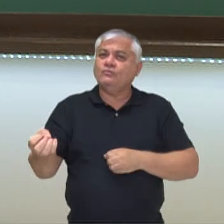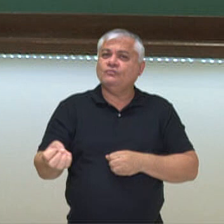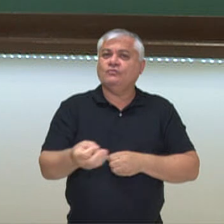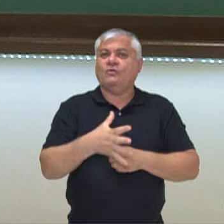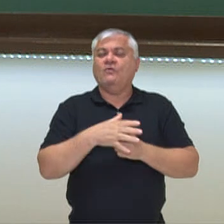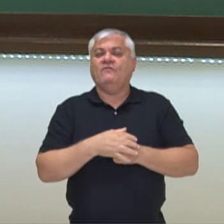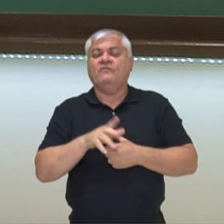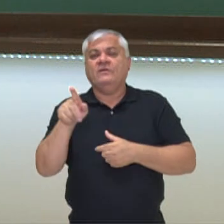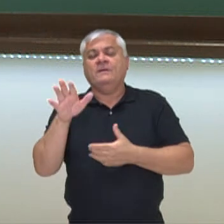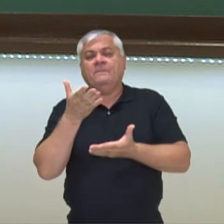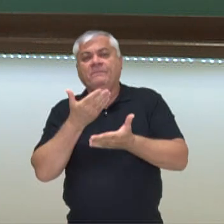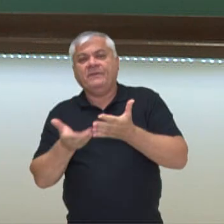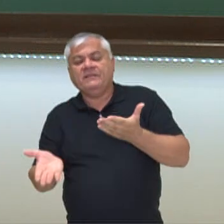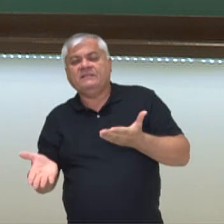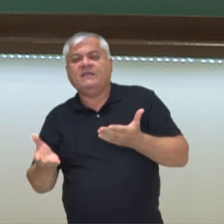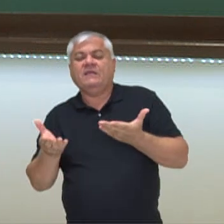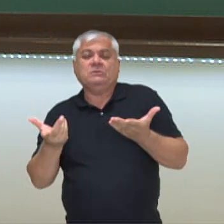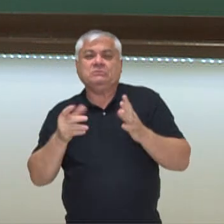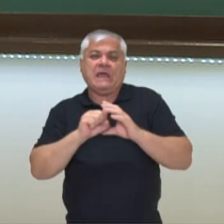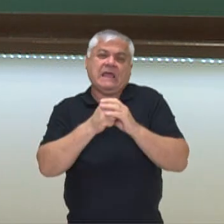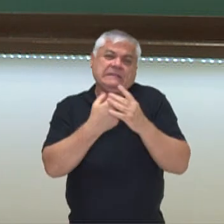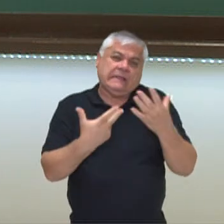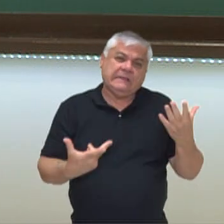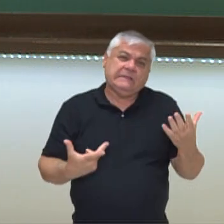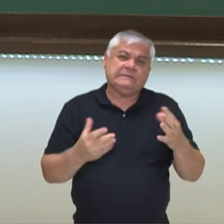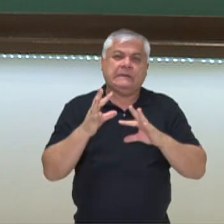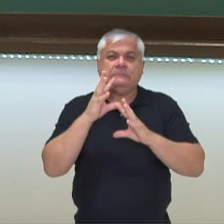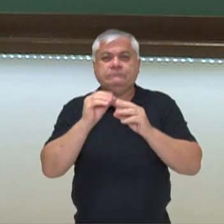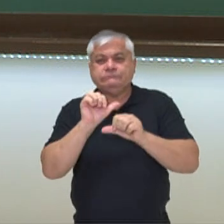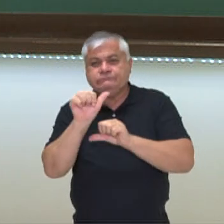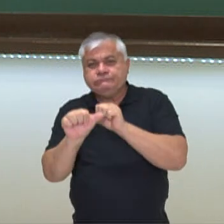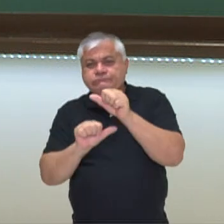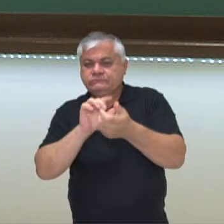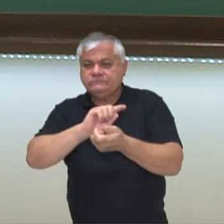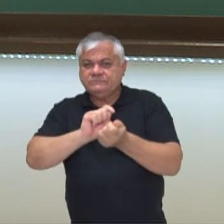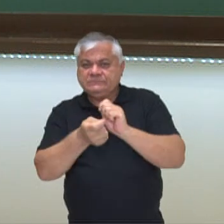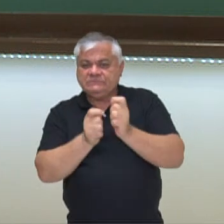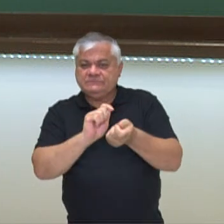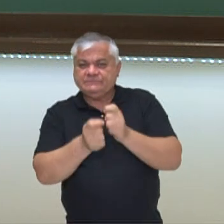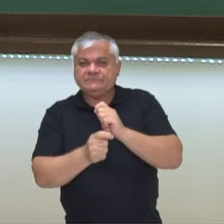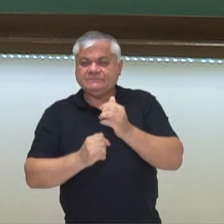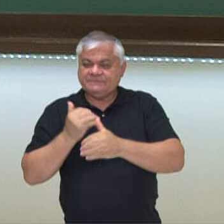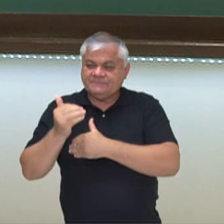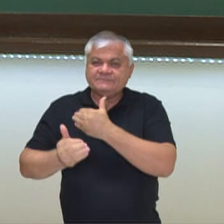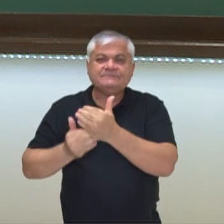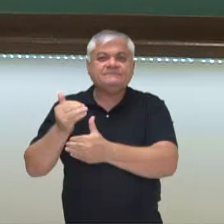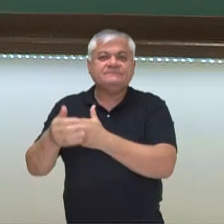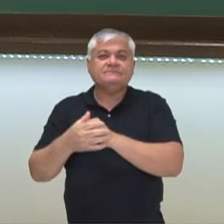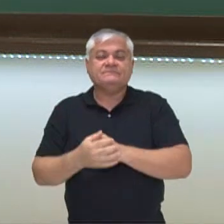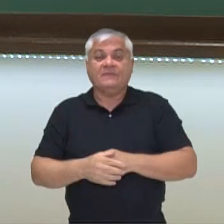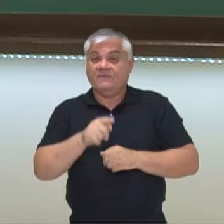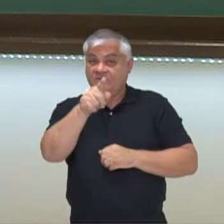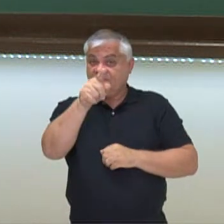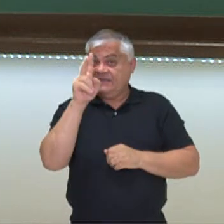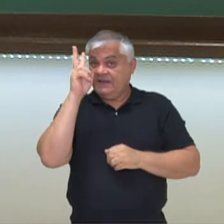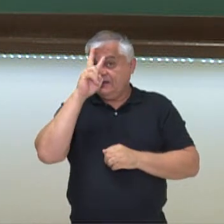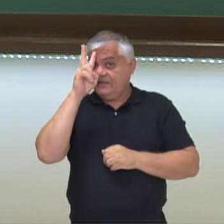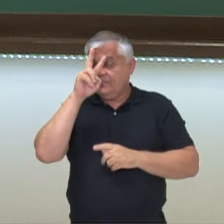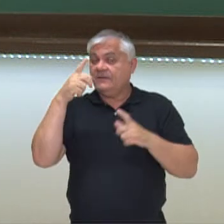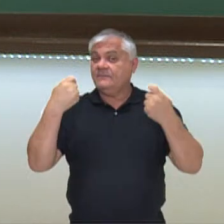ele perdeu algumas de suas características para poder se adequar à contemporaneidade. Mas você tem que se lembrar,